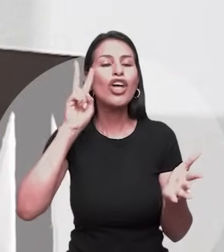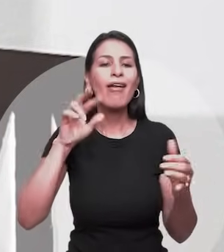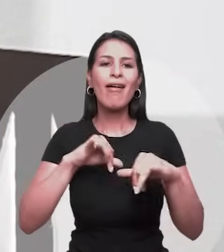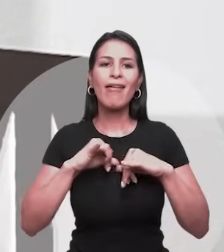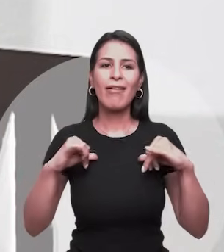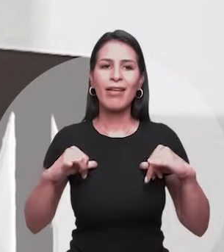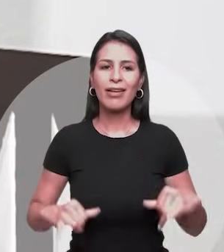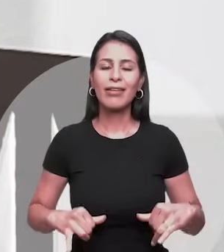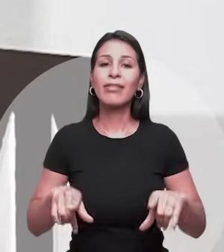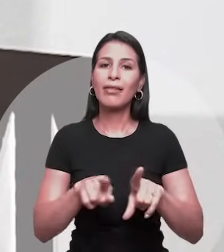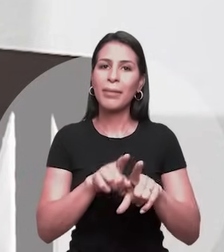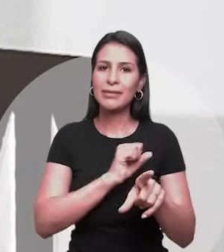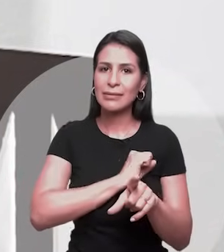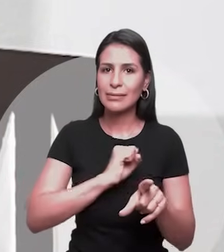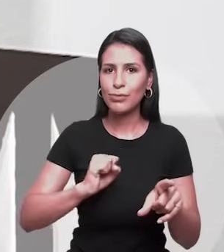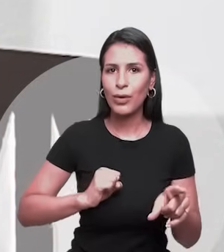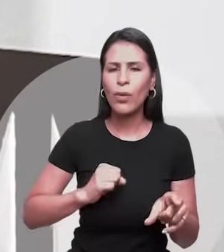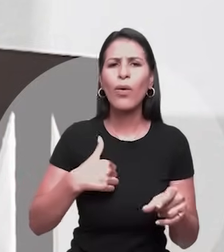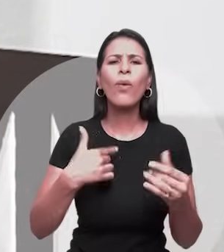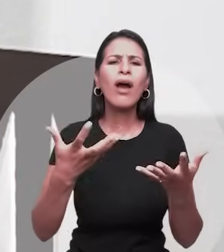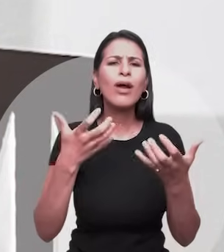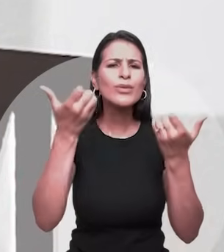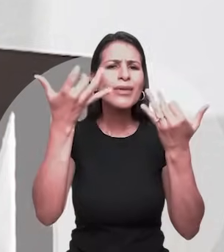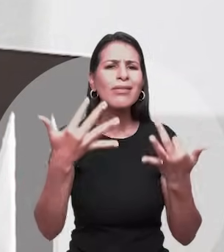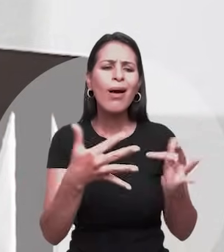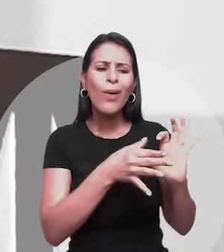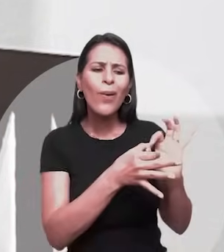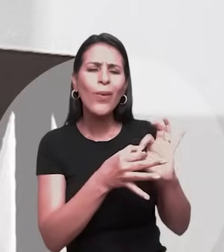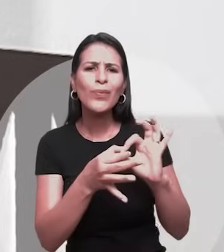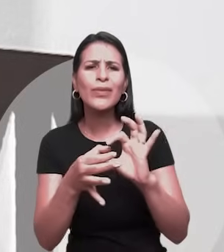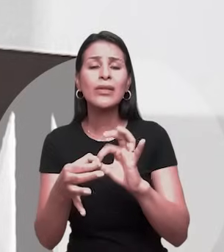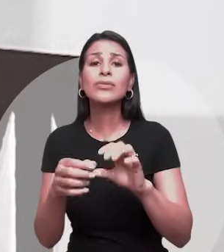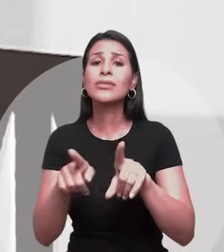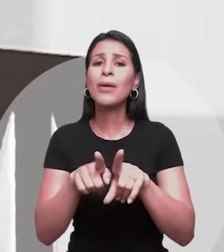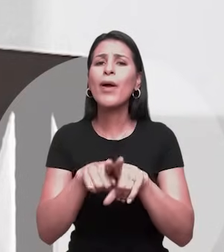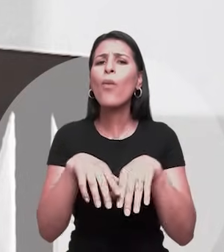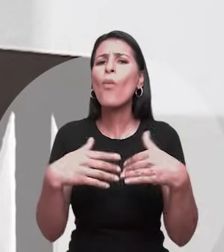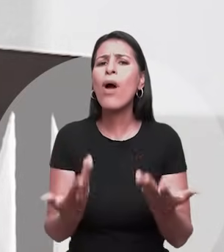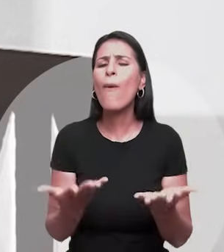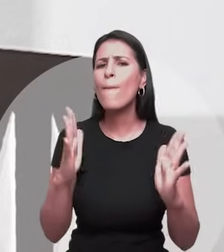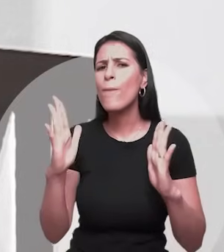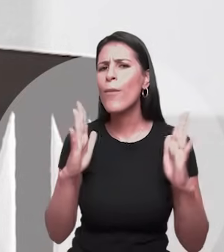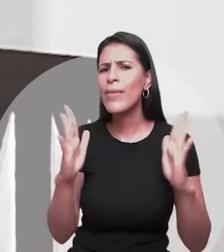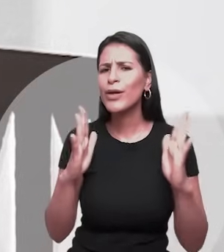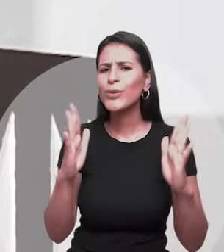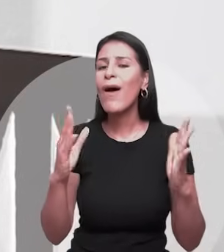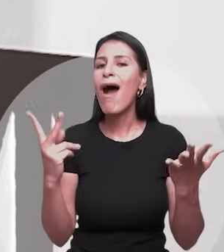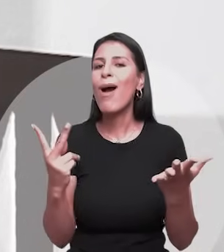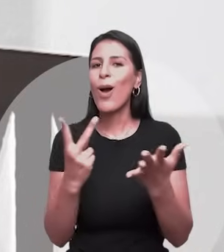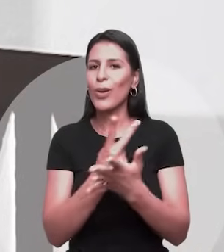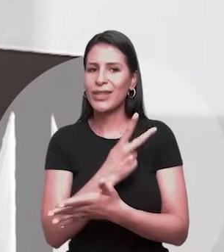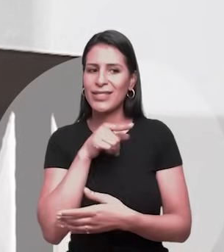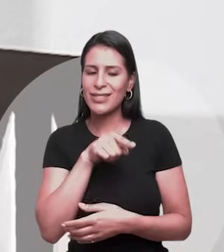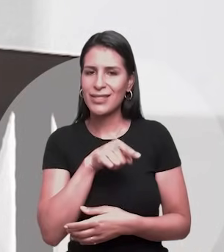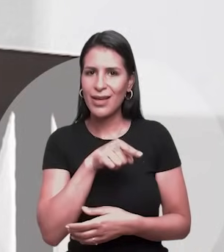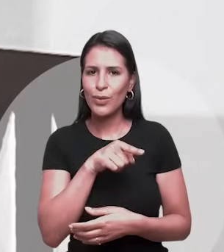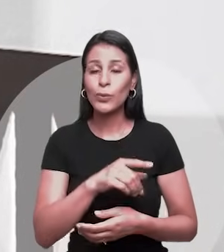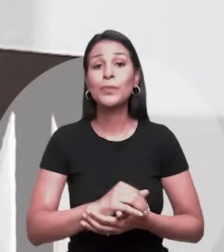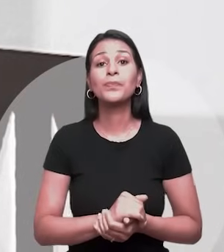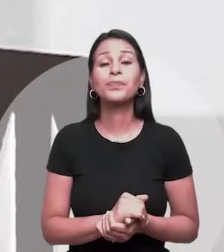Samuel, quero lembrar um pouco este contexto e o momento histórico em que este fato